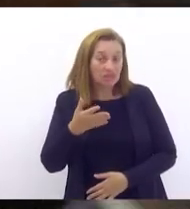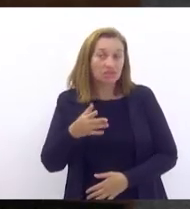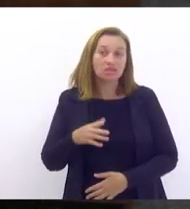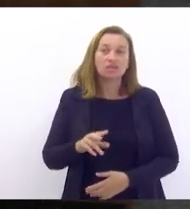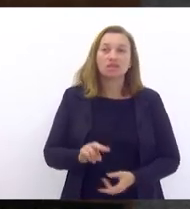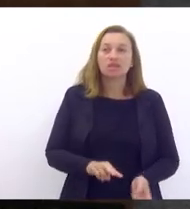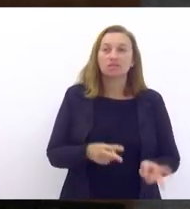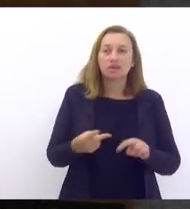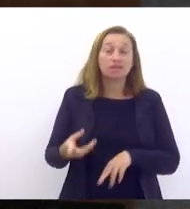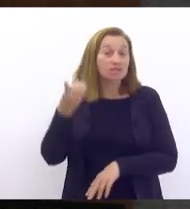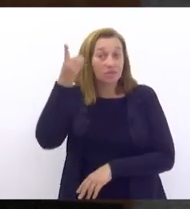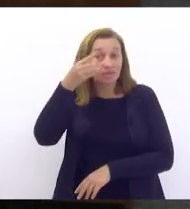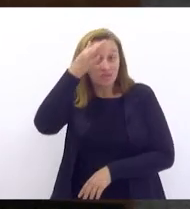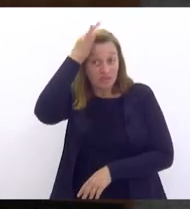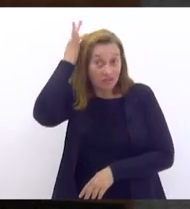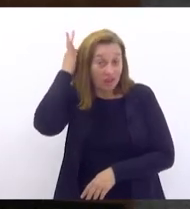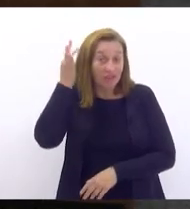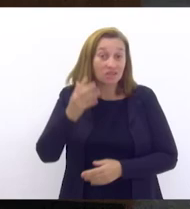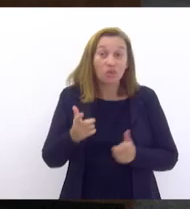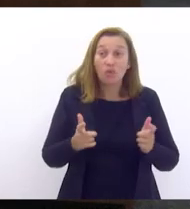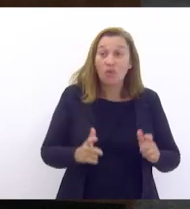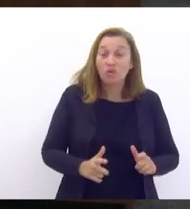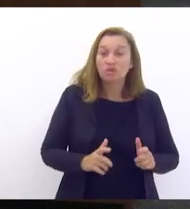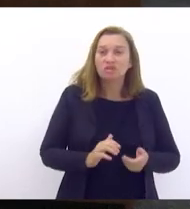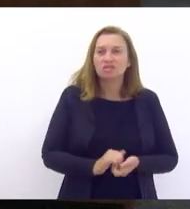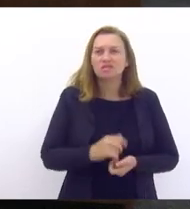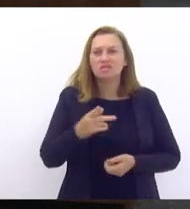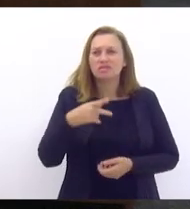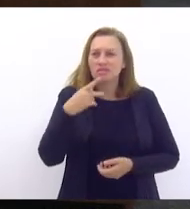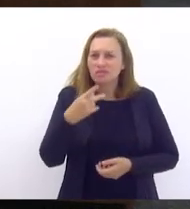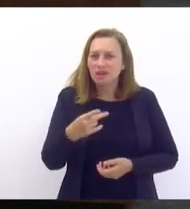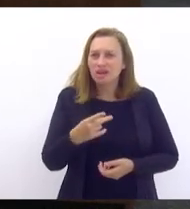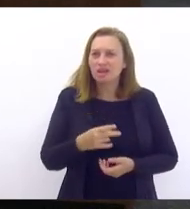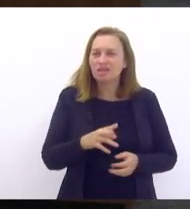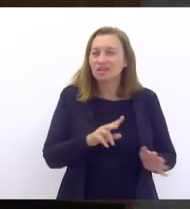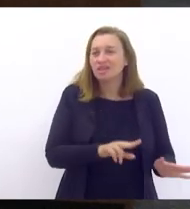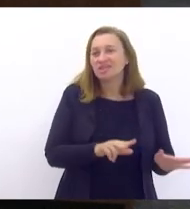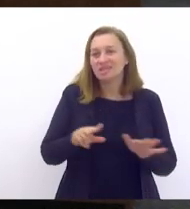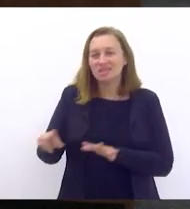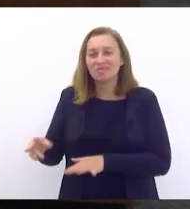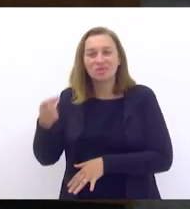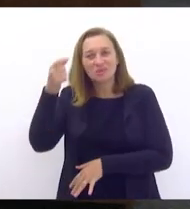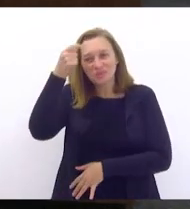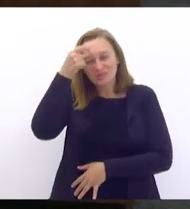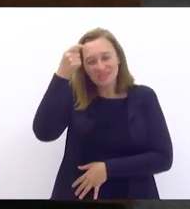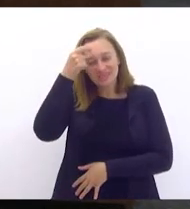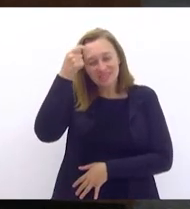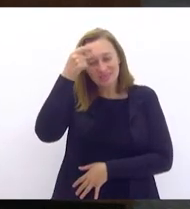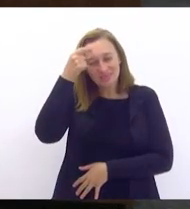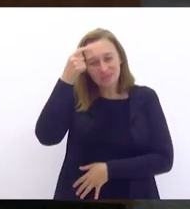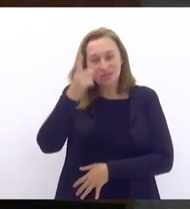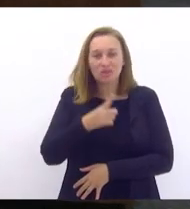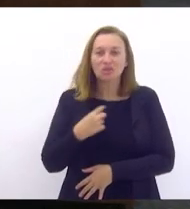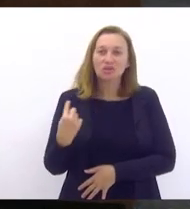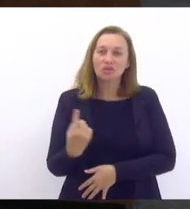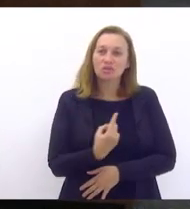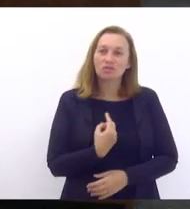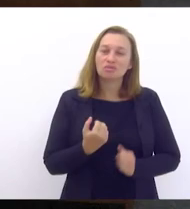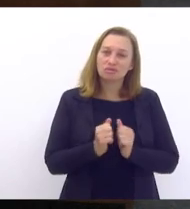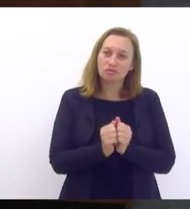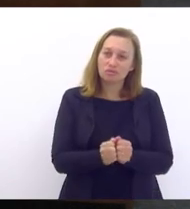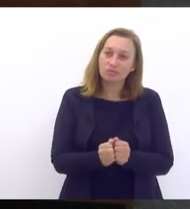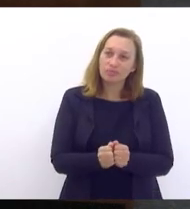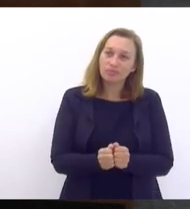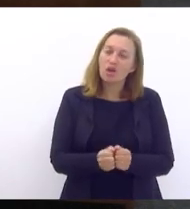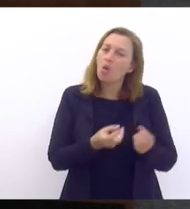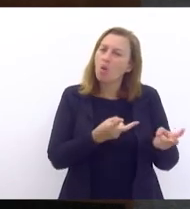deputado Fred, onde fala da semana de conscientização do Todos Somos Um. E o que eu